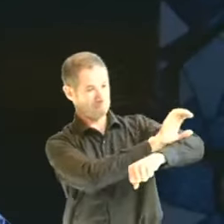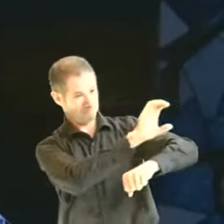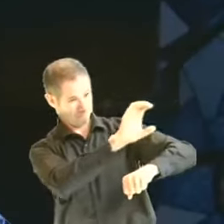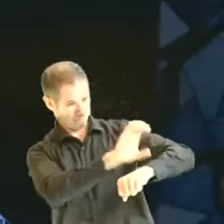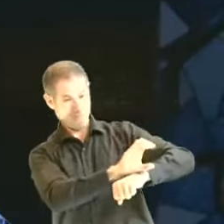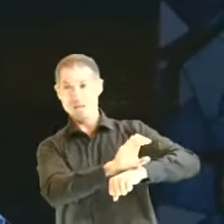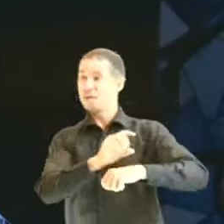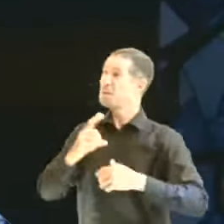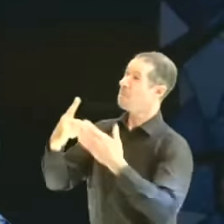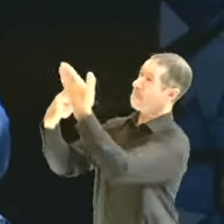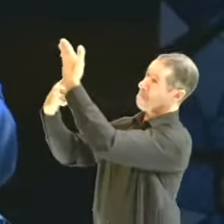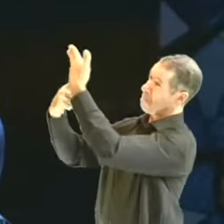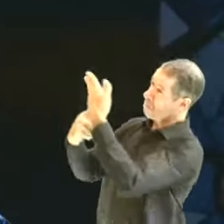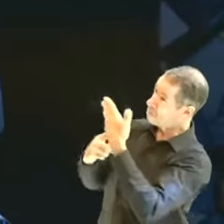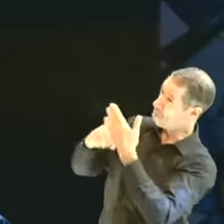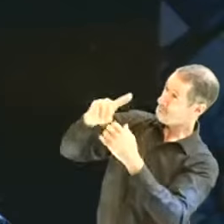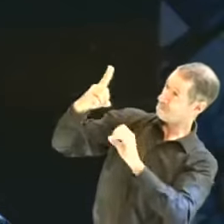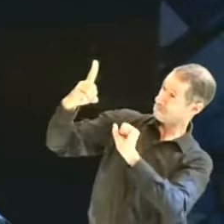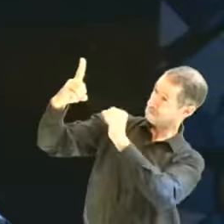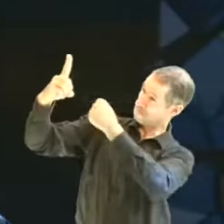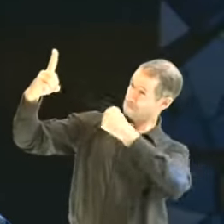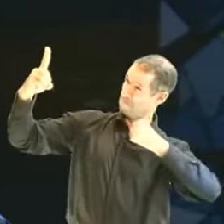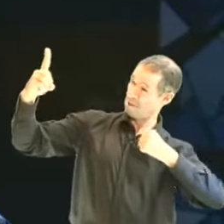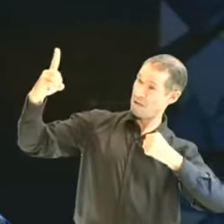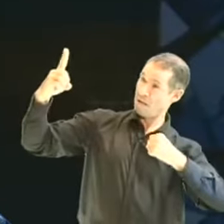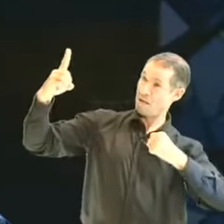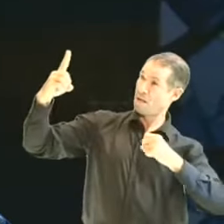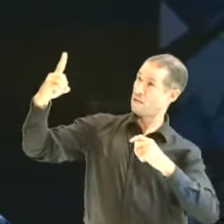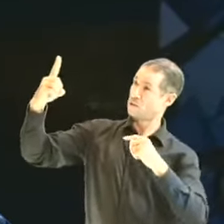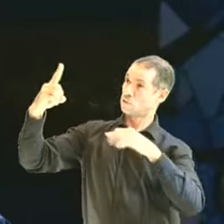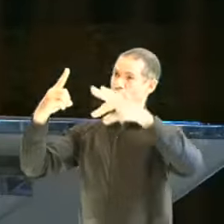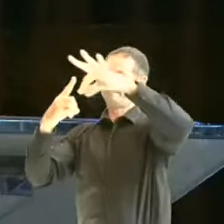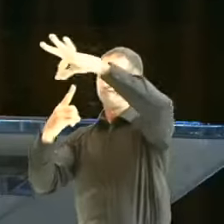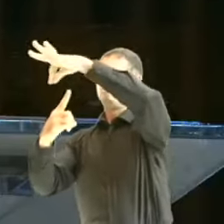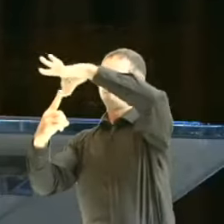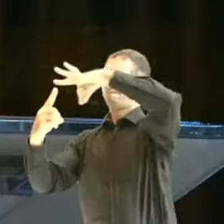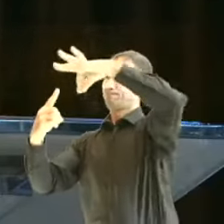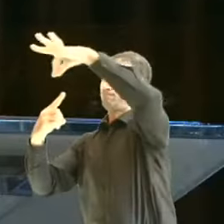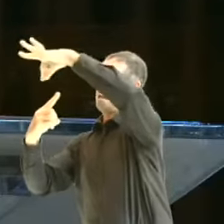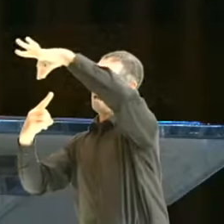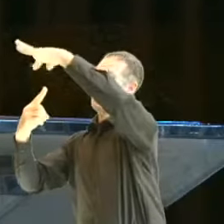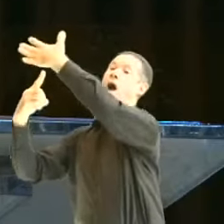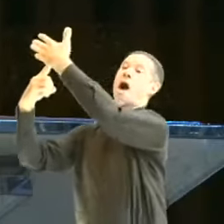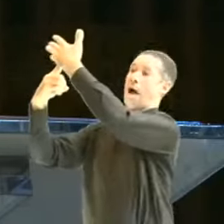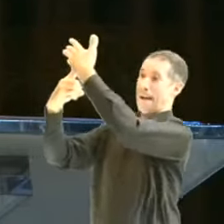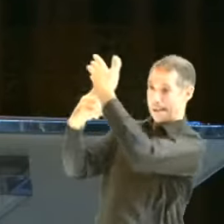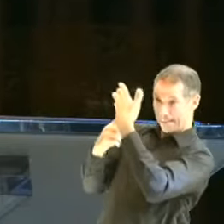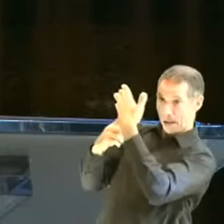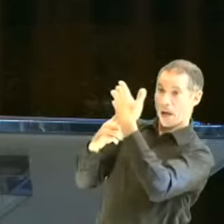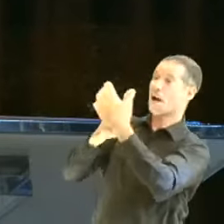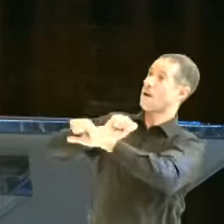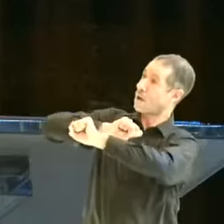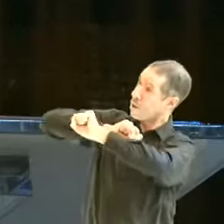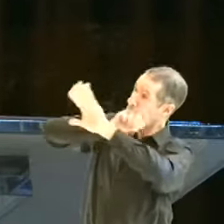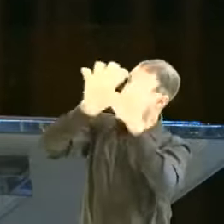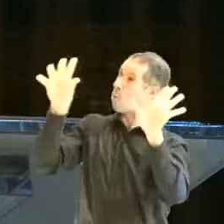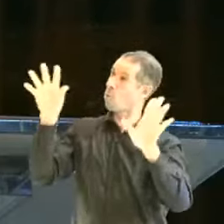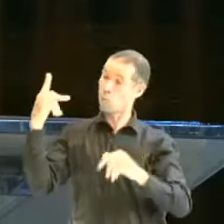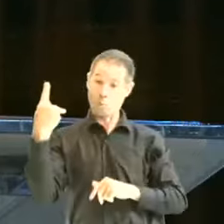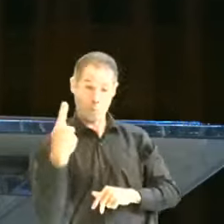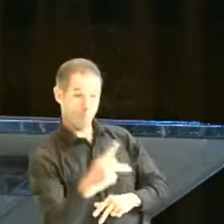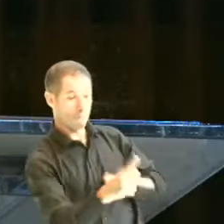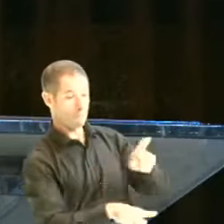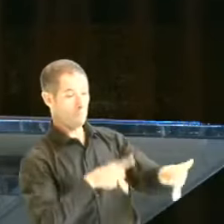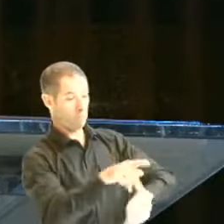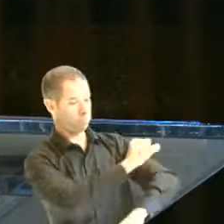ali Deus mostrou a sua grandeza através da sua santidade. E ele revelou a sua glória ao seu povo